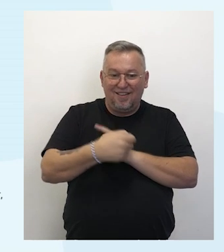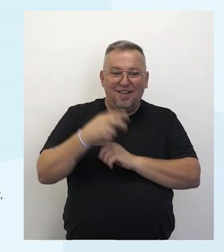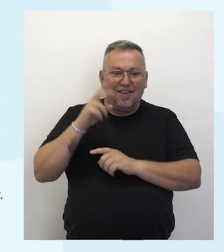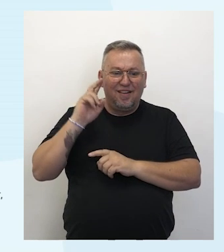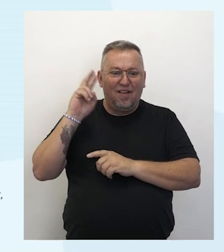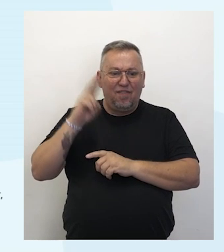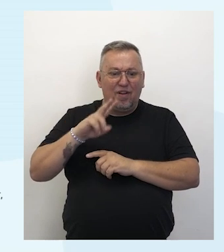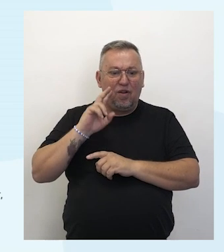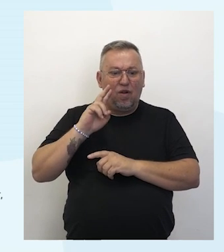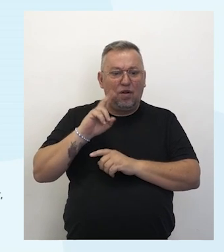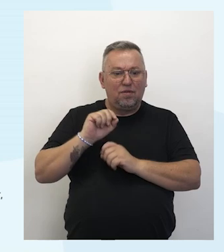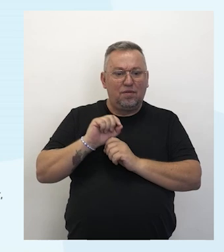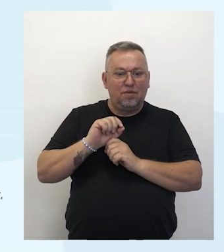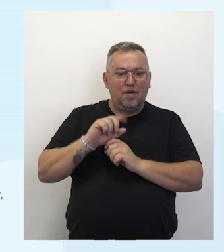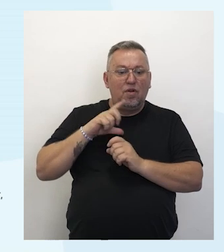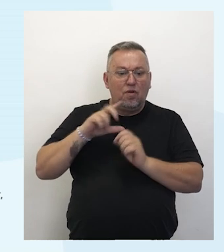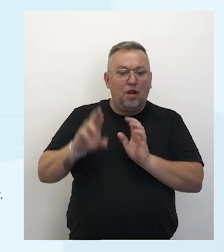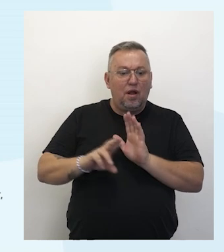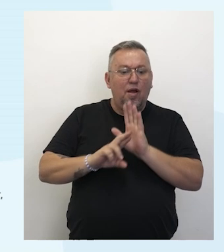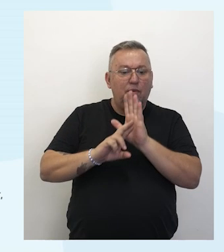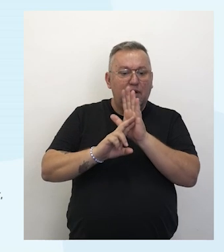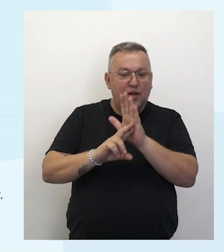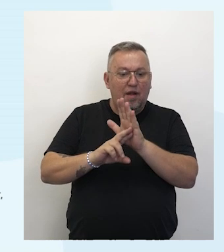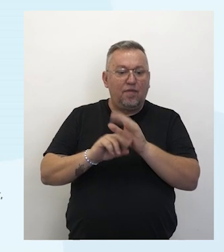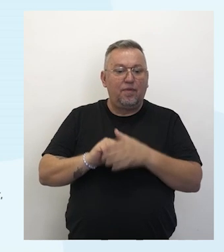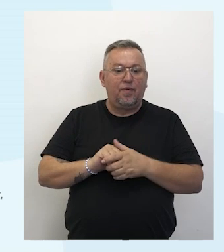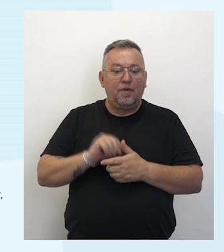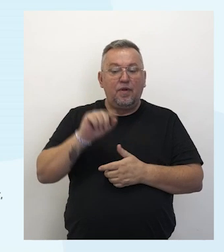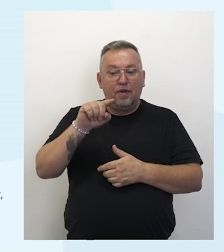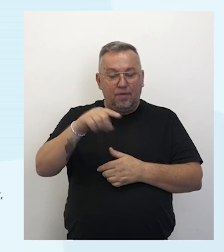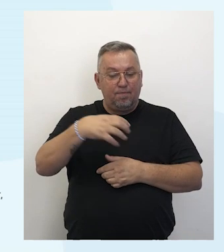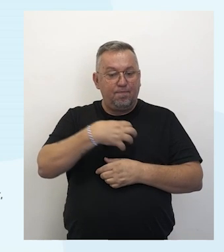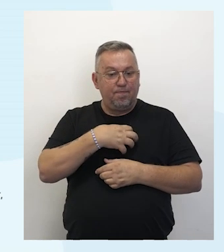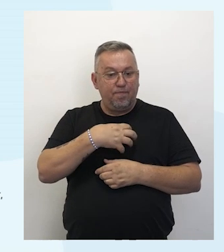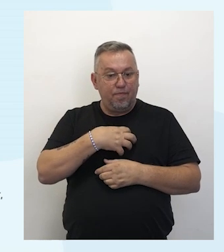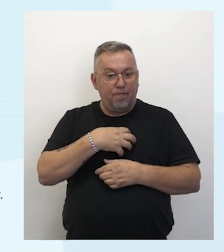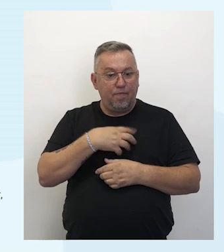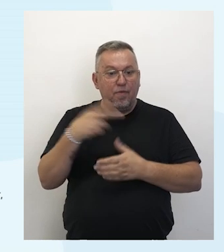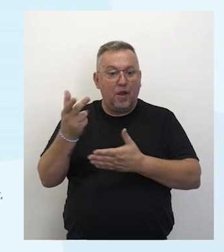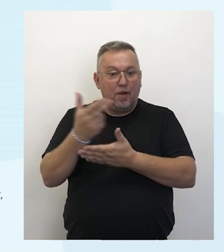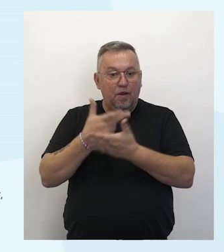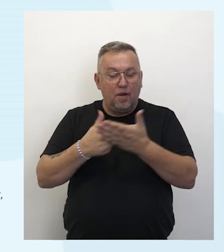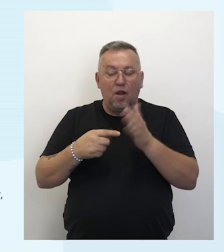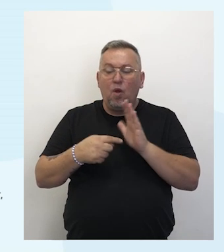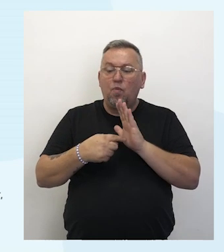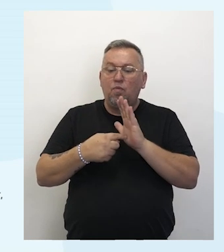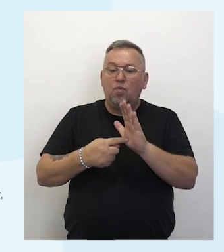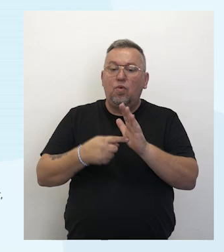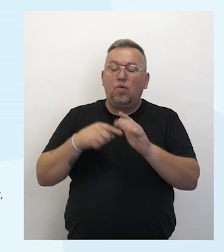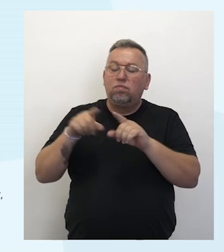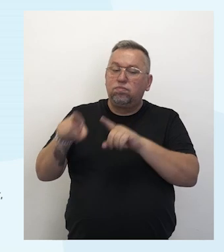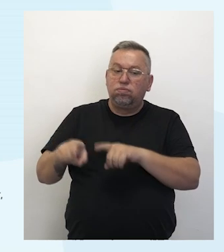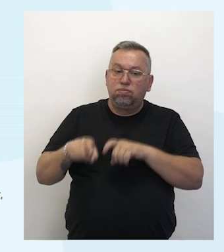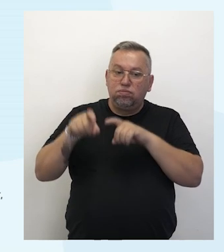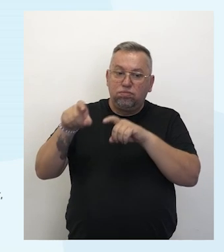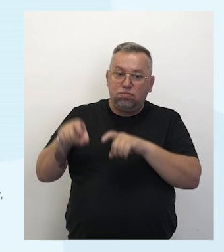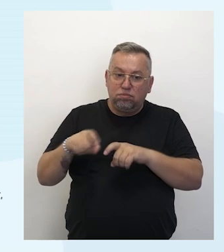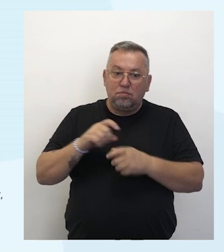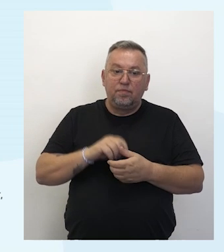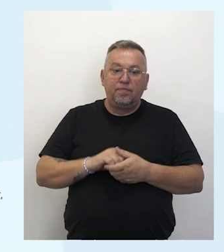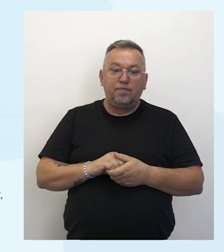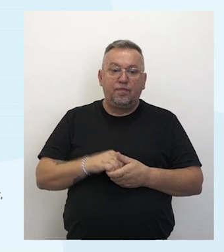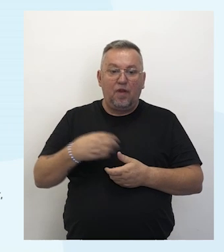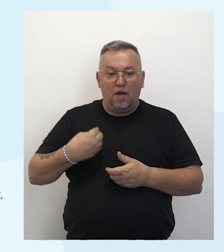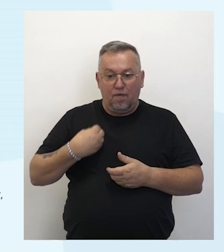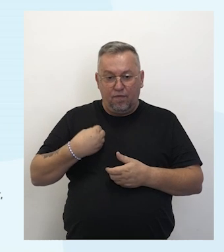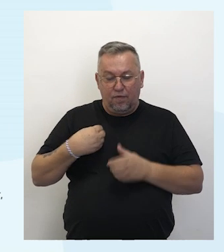de plantação. Então, eles já representavam, né, a ilustração toda, ela mostra o cultivo. Eles já representavam esses momentos da